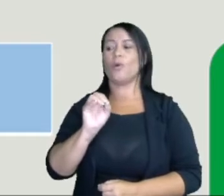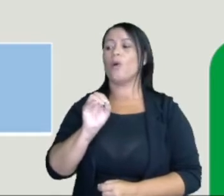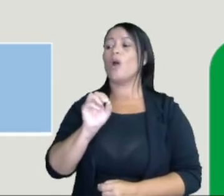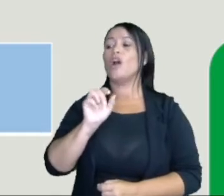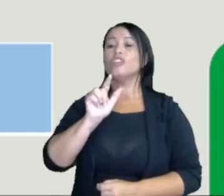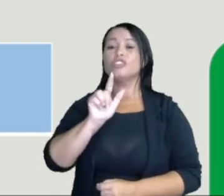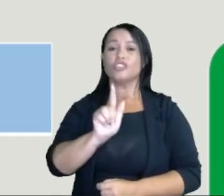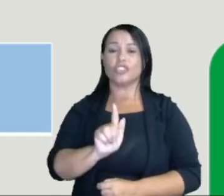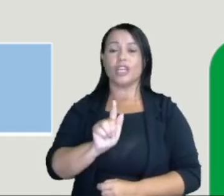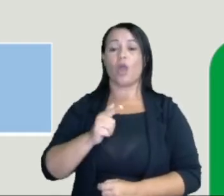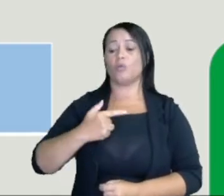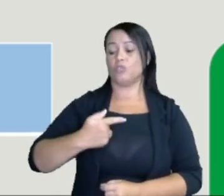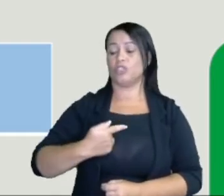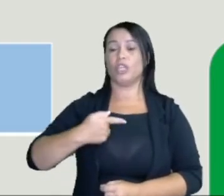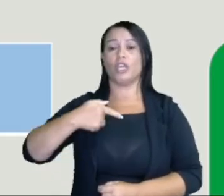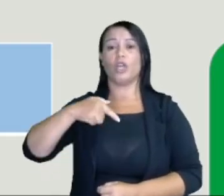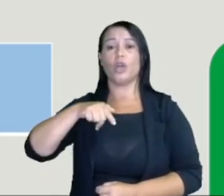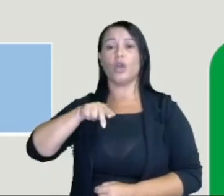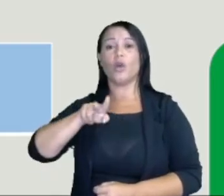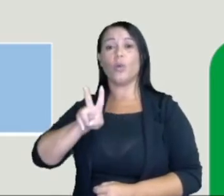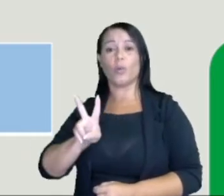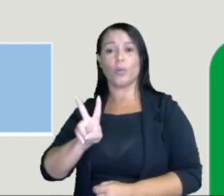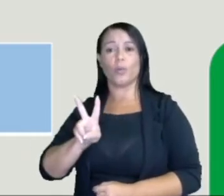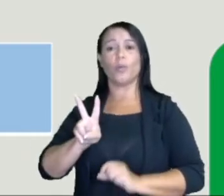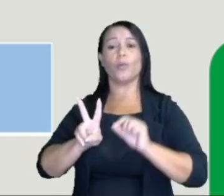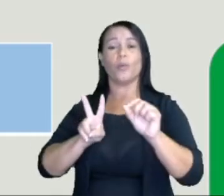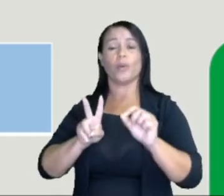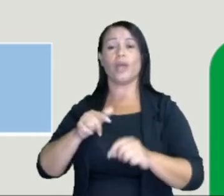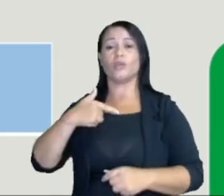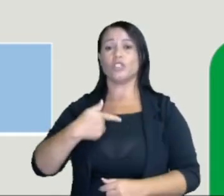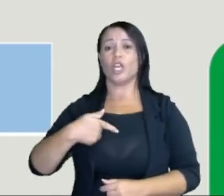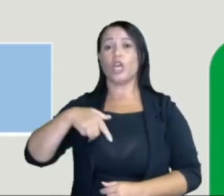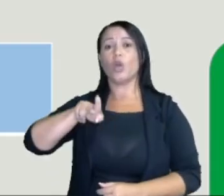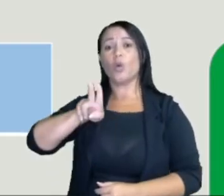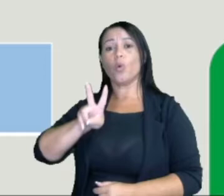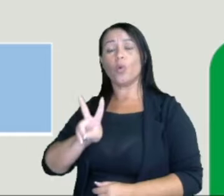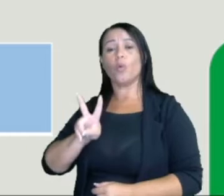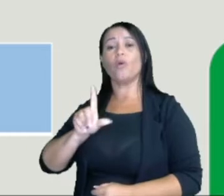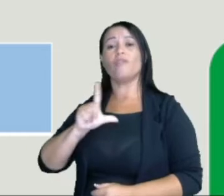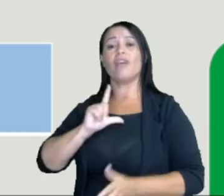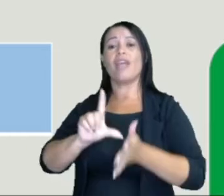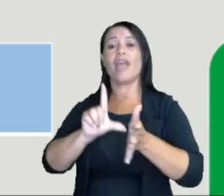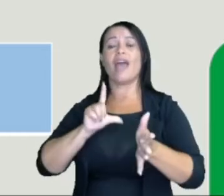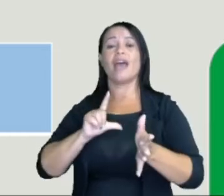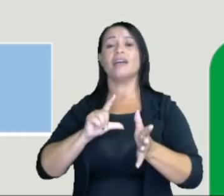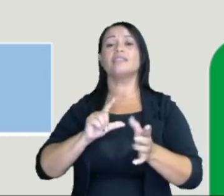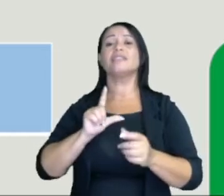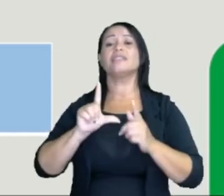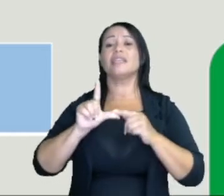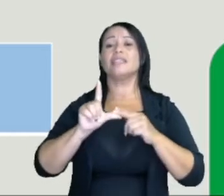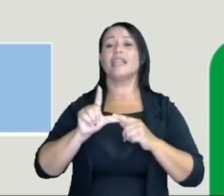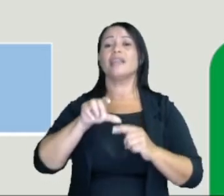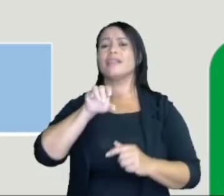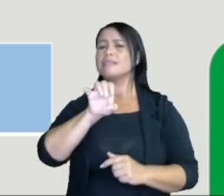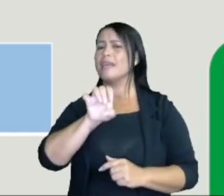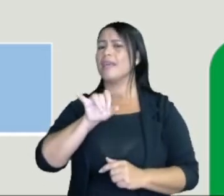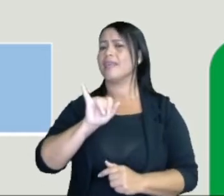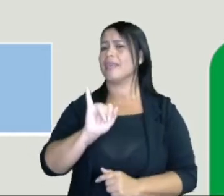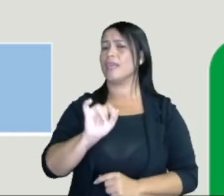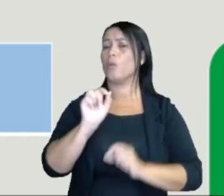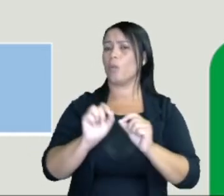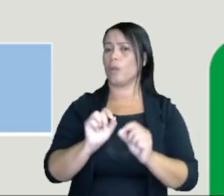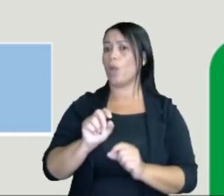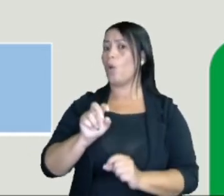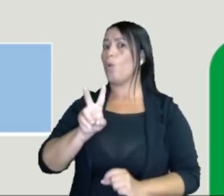quando vem antes, o dígrafo GU vem antes das letras E e I, o U não